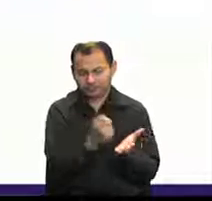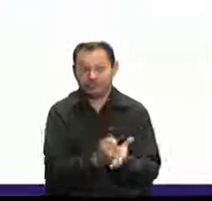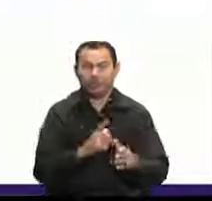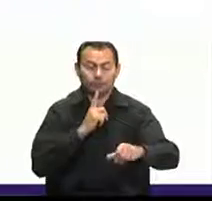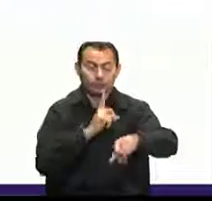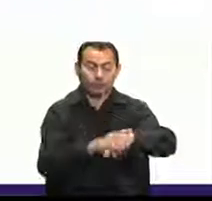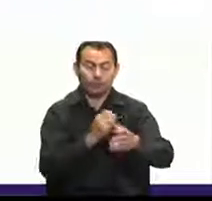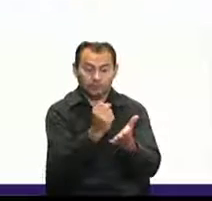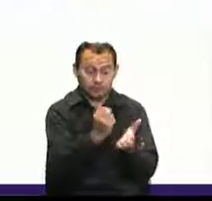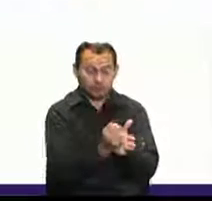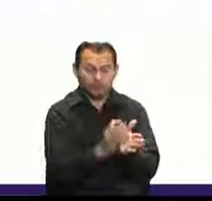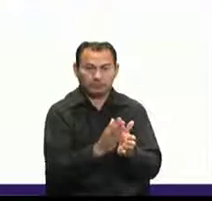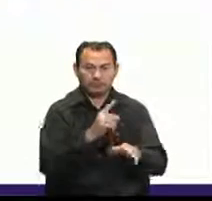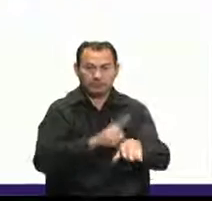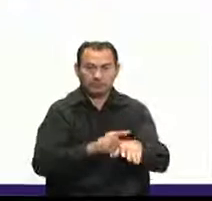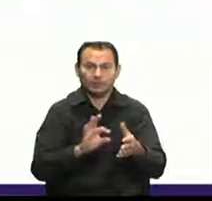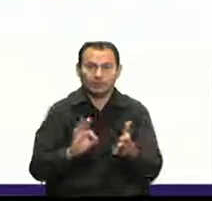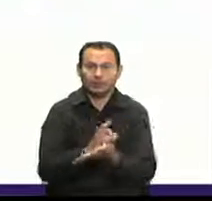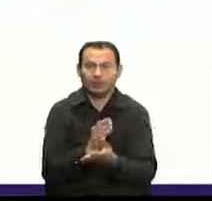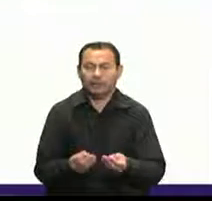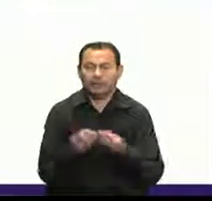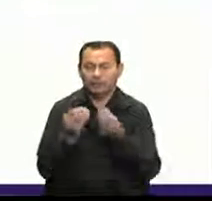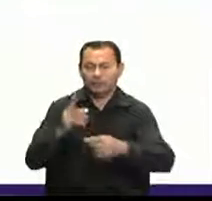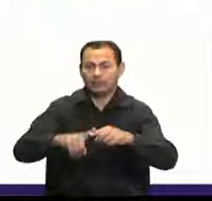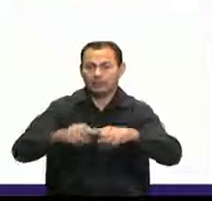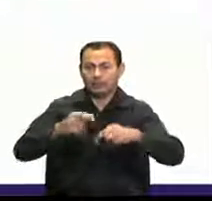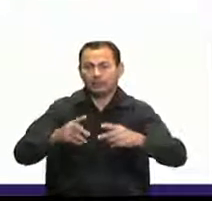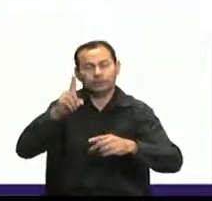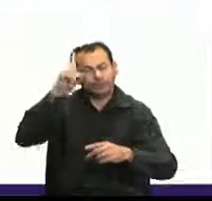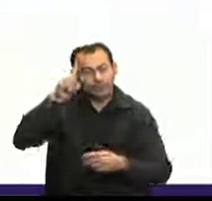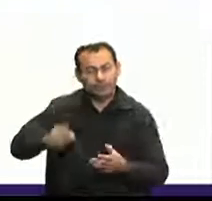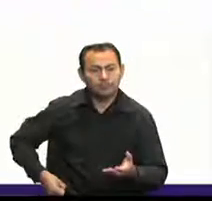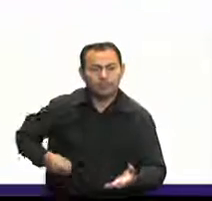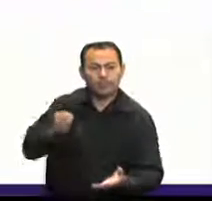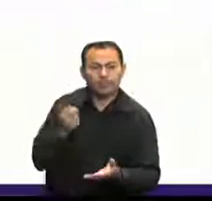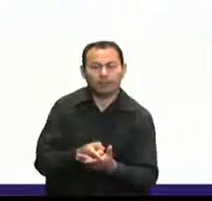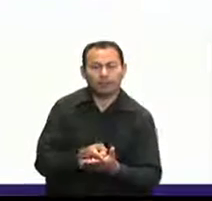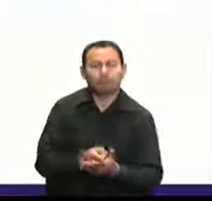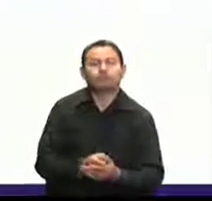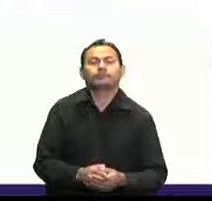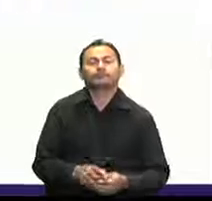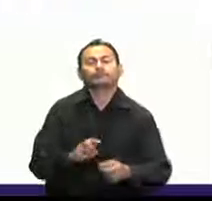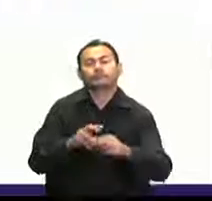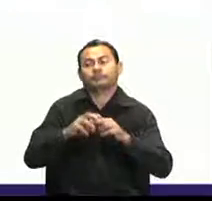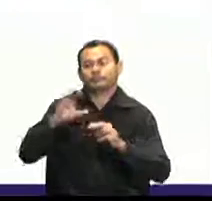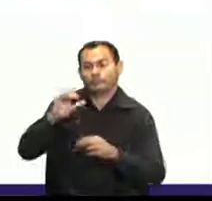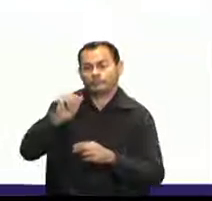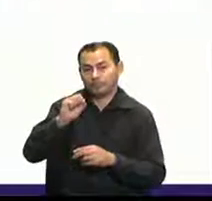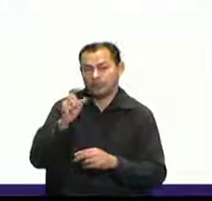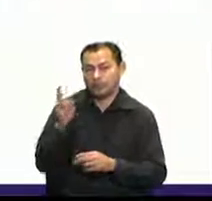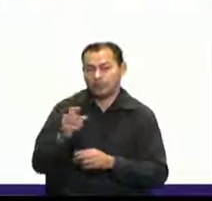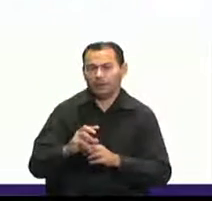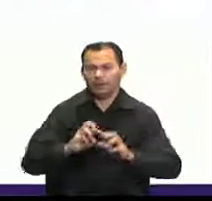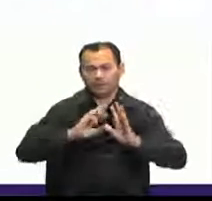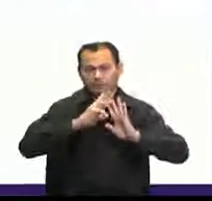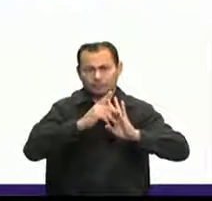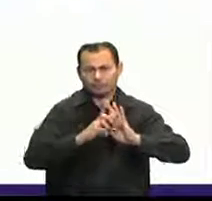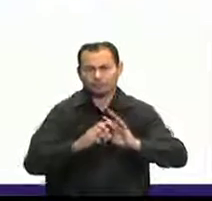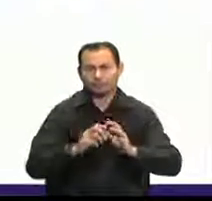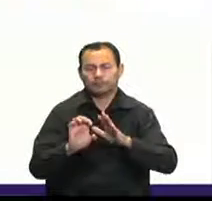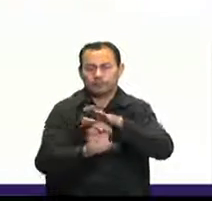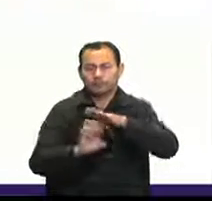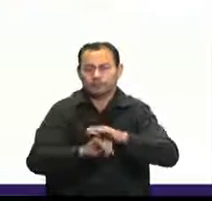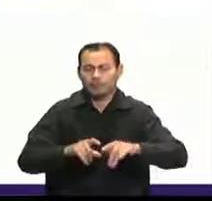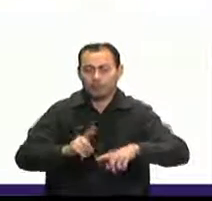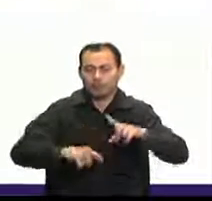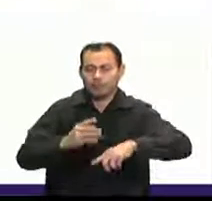prazo de vencimento entrega do produto da data de pagamento nesse caso aqui as variações de preço das